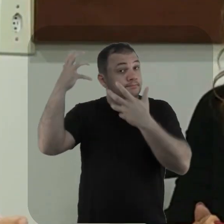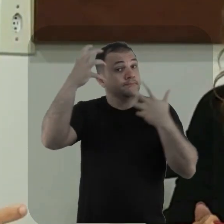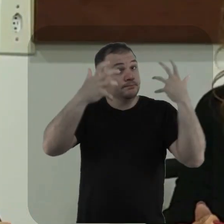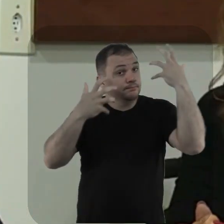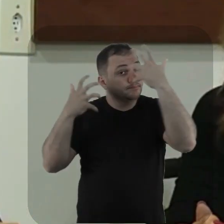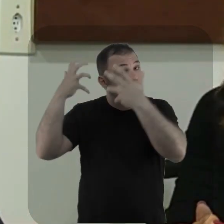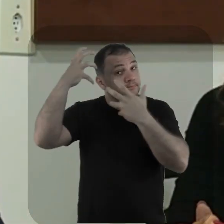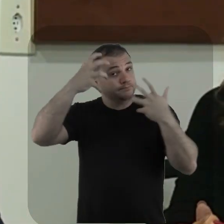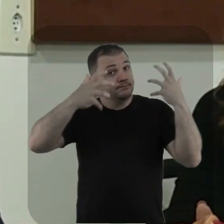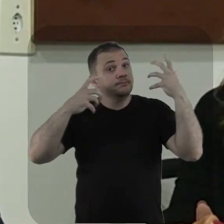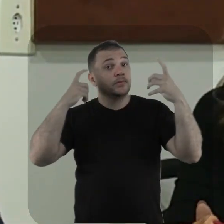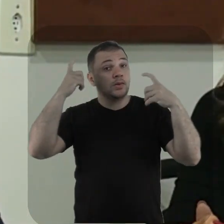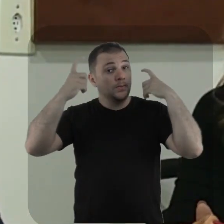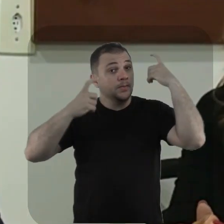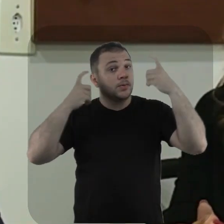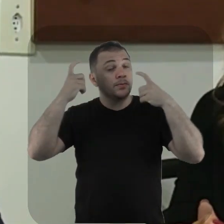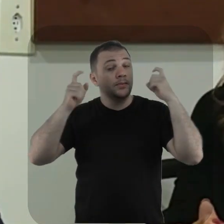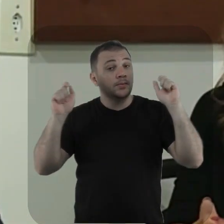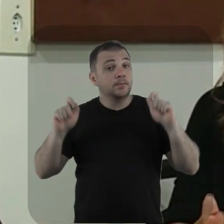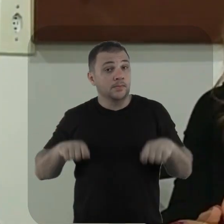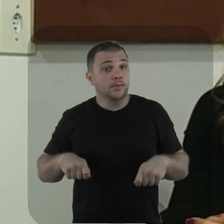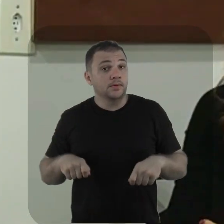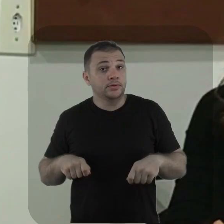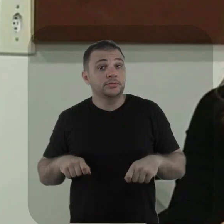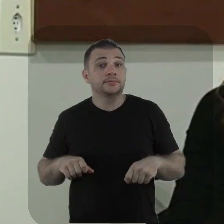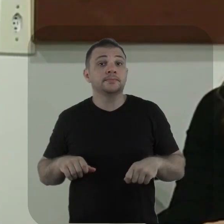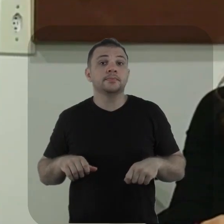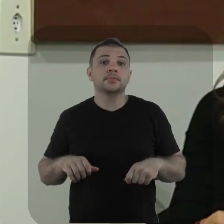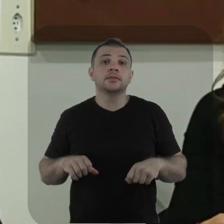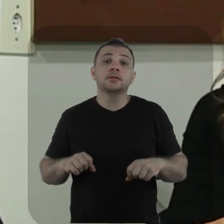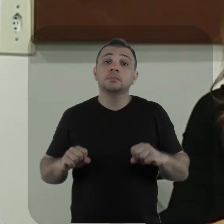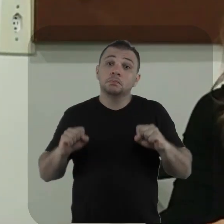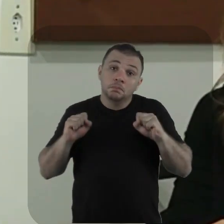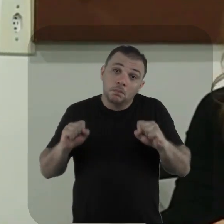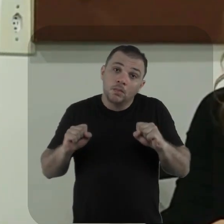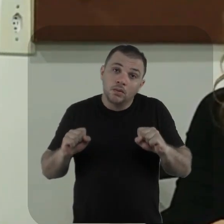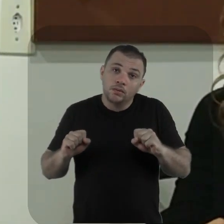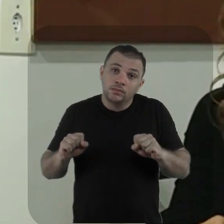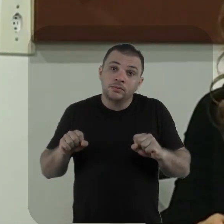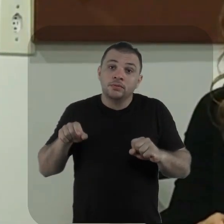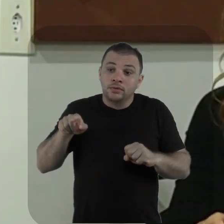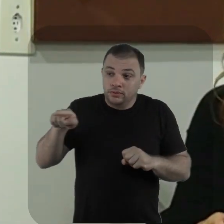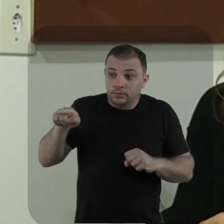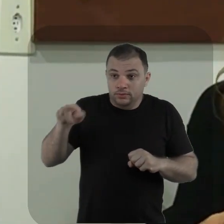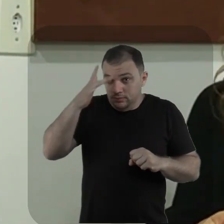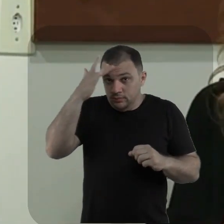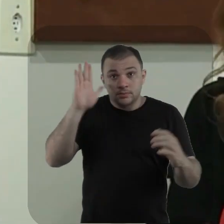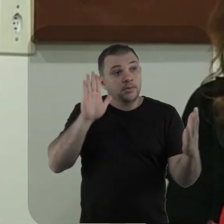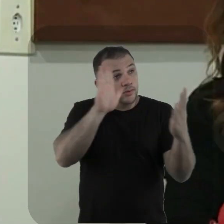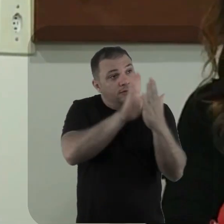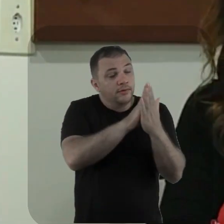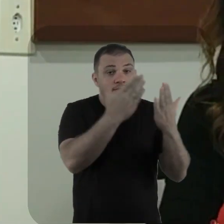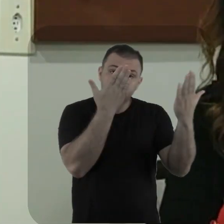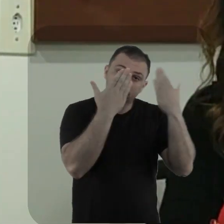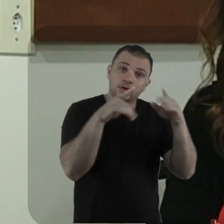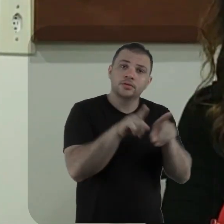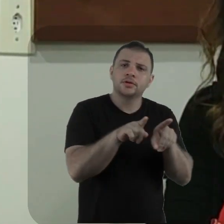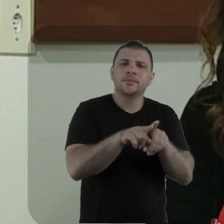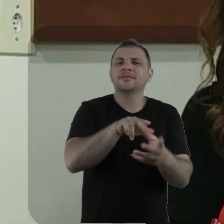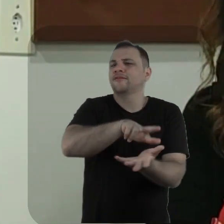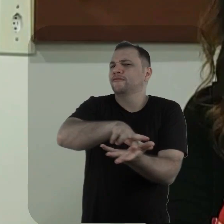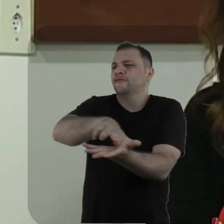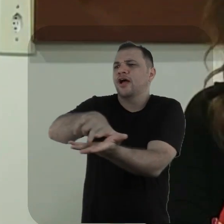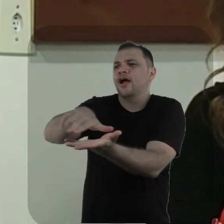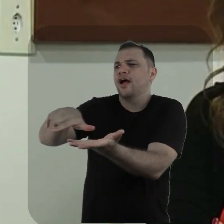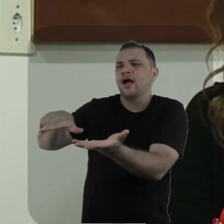enfim, né, com todas essas questões, problemas financeiros. Né? Então, penso que